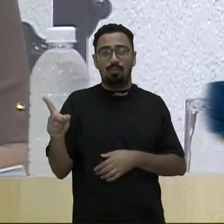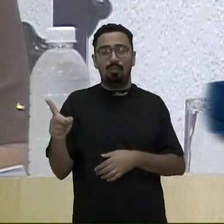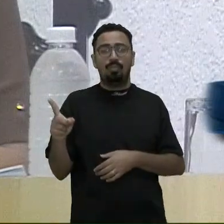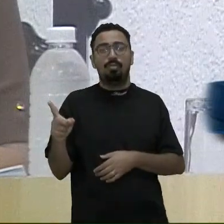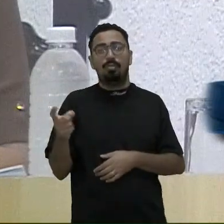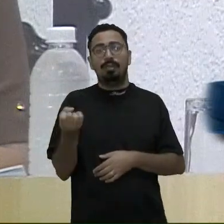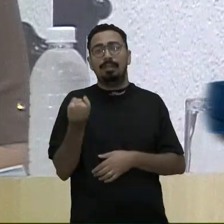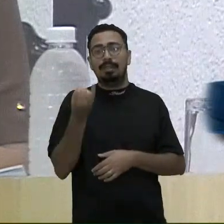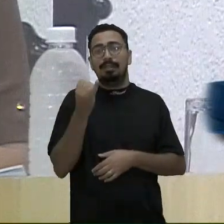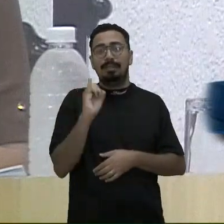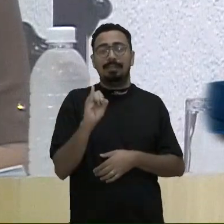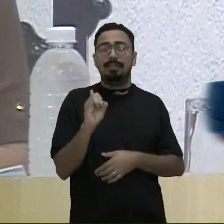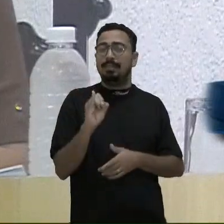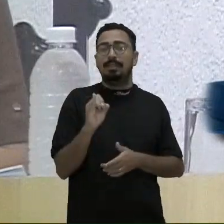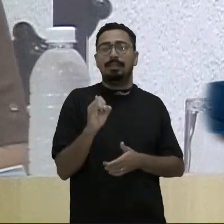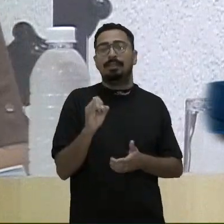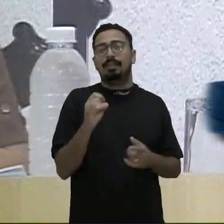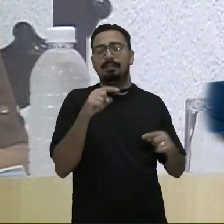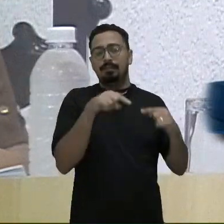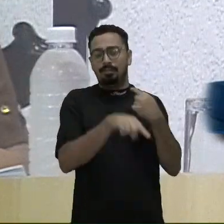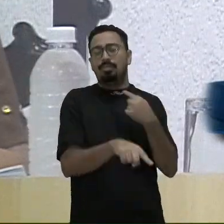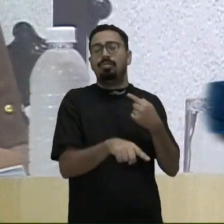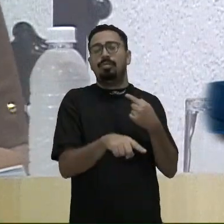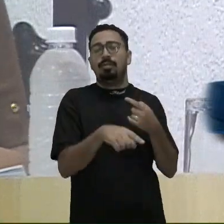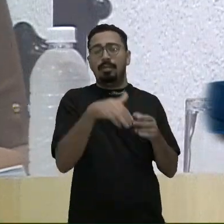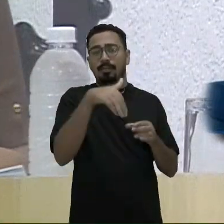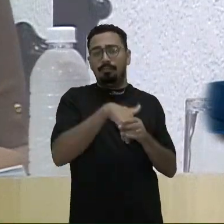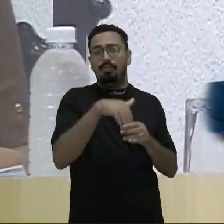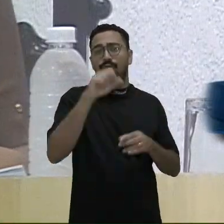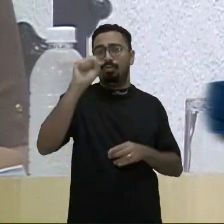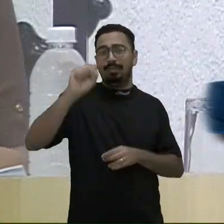quiserem rejeitar as contas do prefeito devem votar sim.